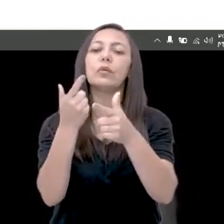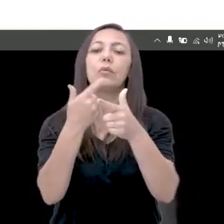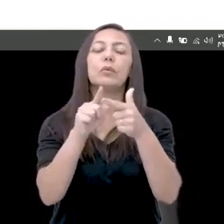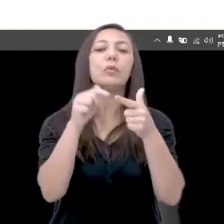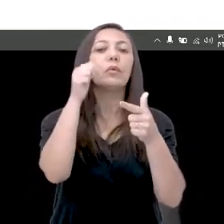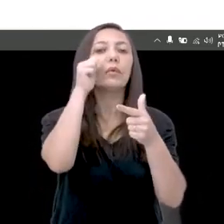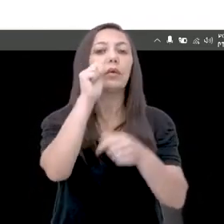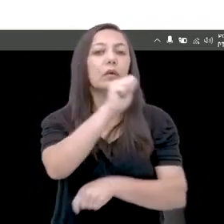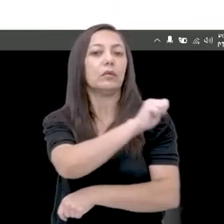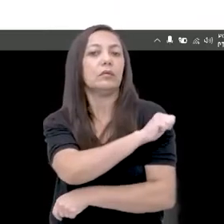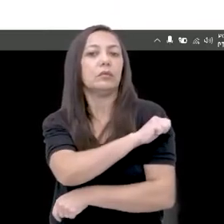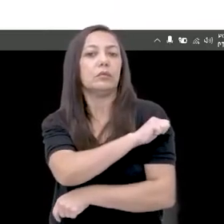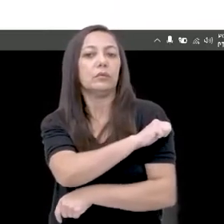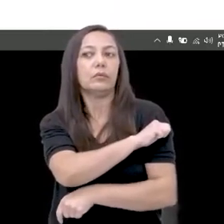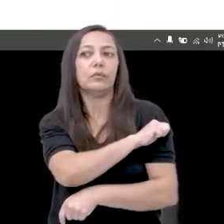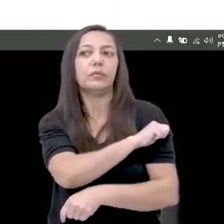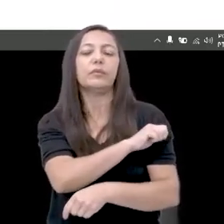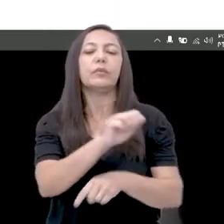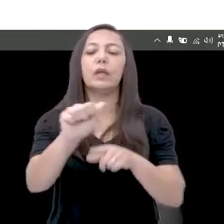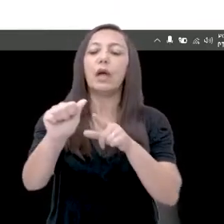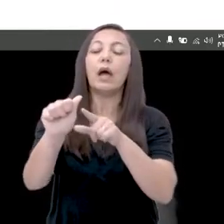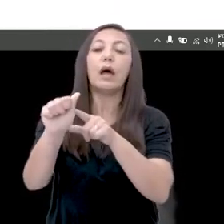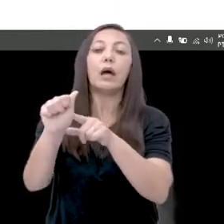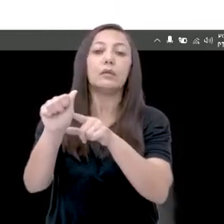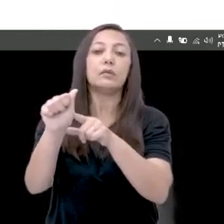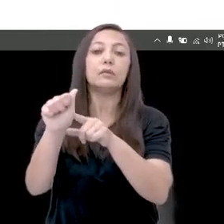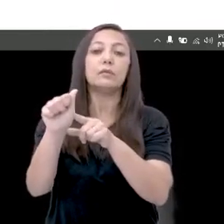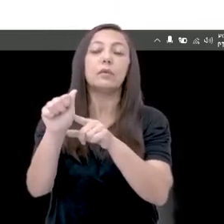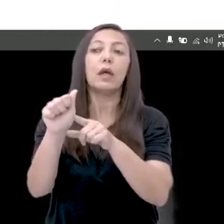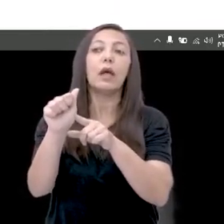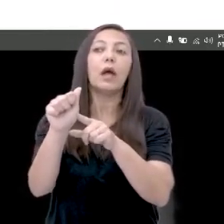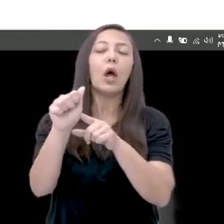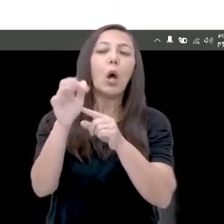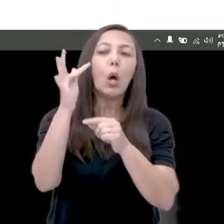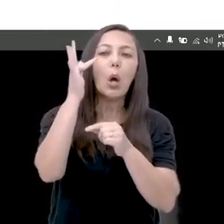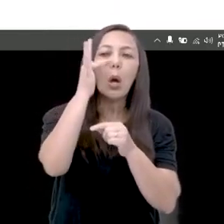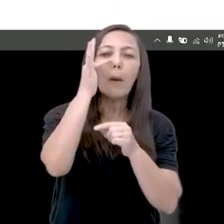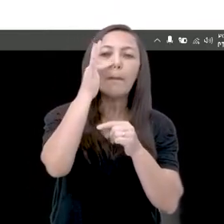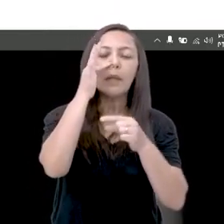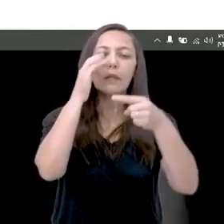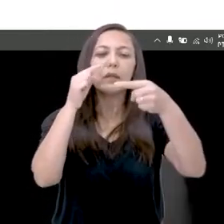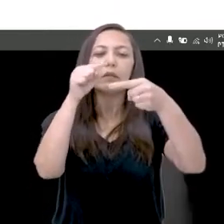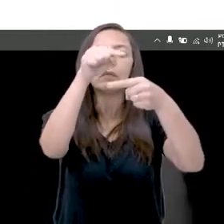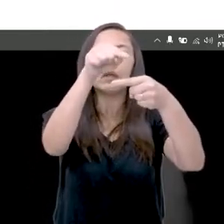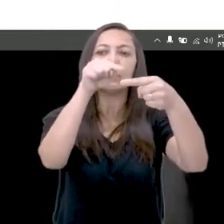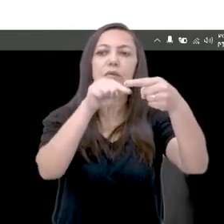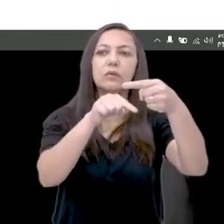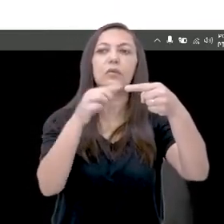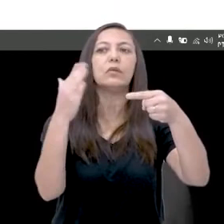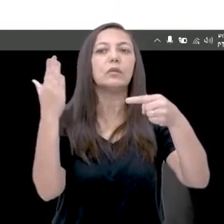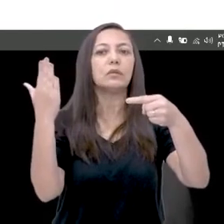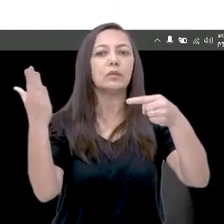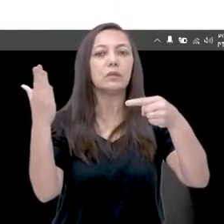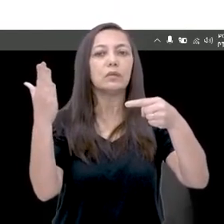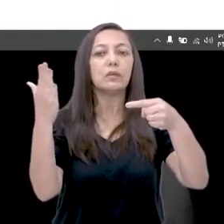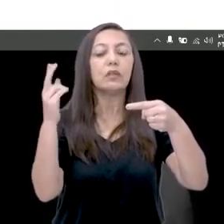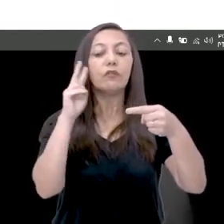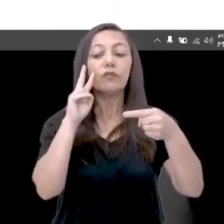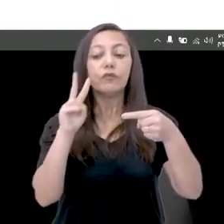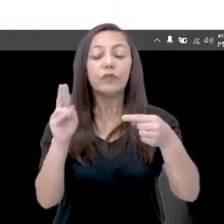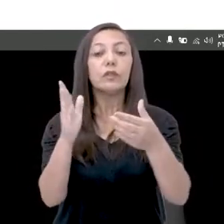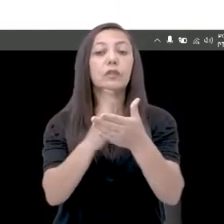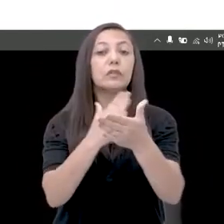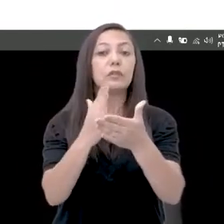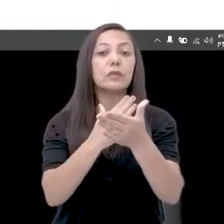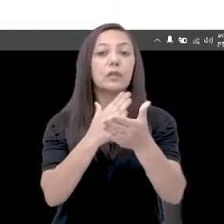Continuando com o problema de Denise, e ainda na alternativa A, ela pede que observe as frações do quadro e identifique